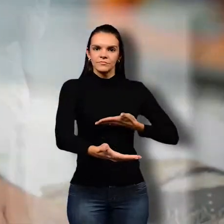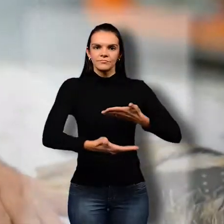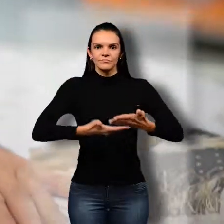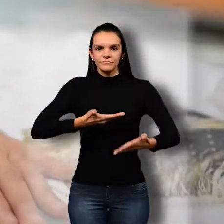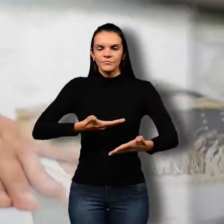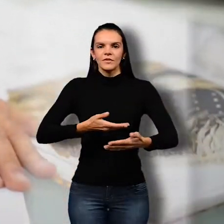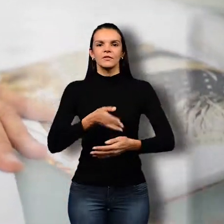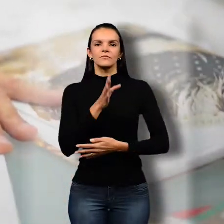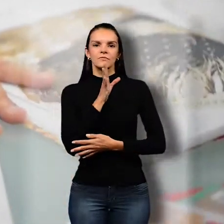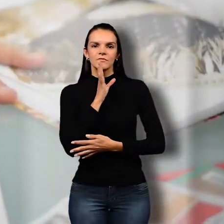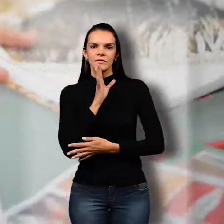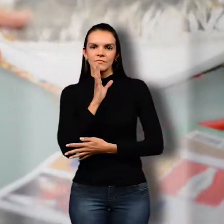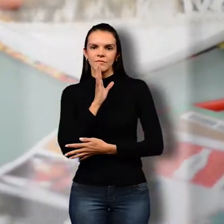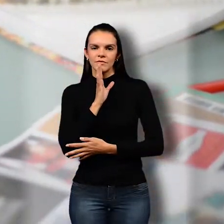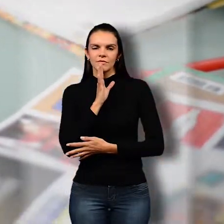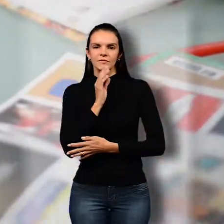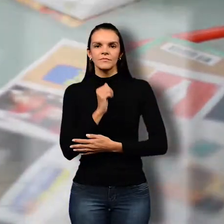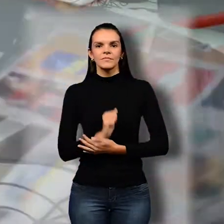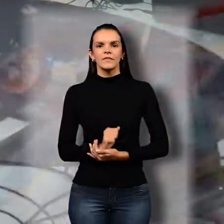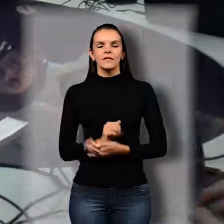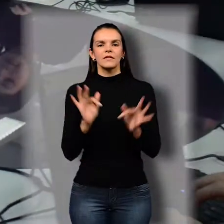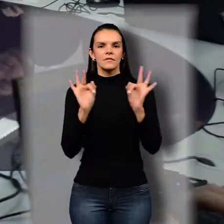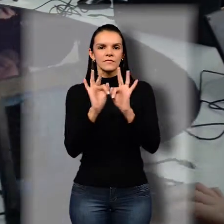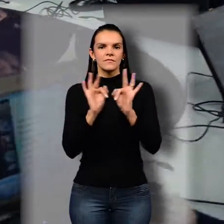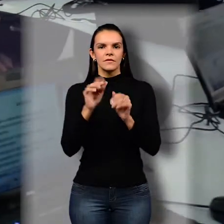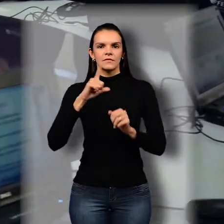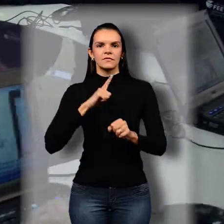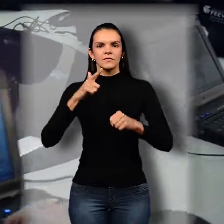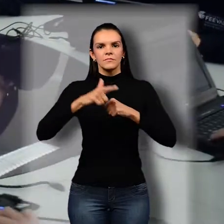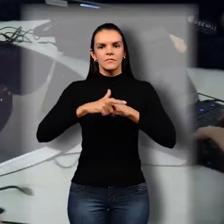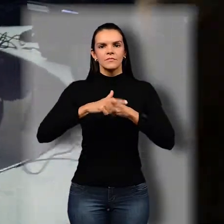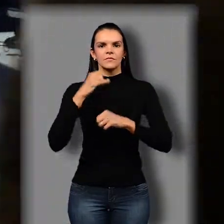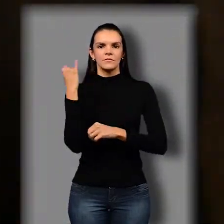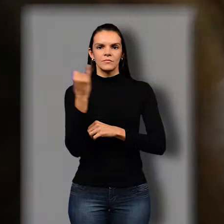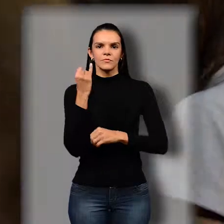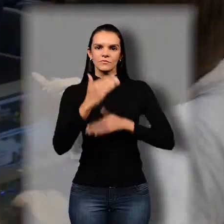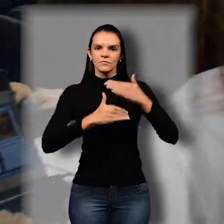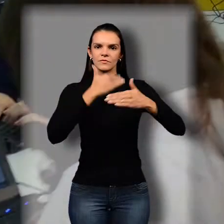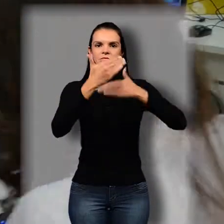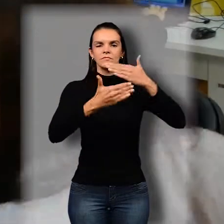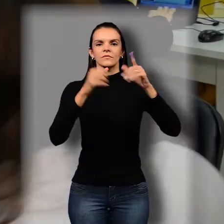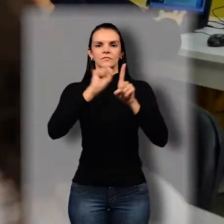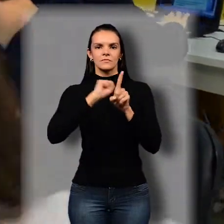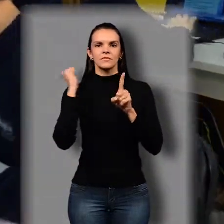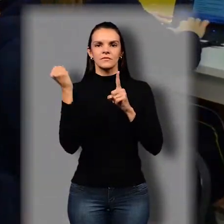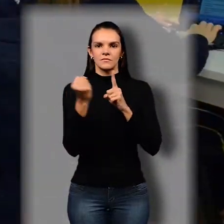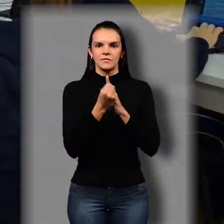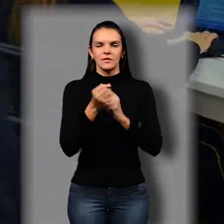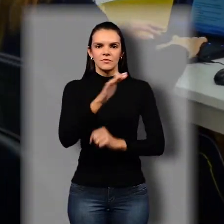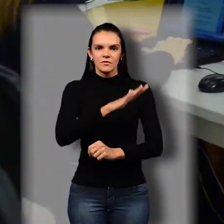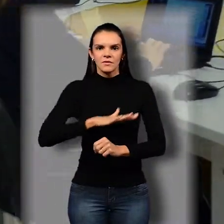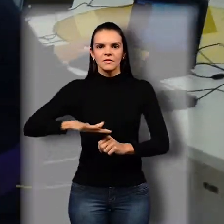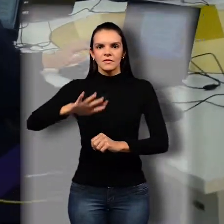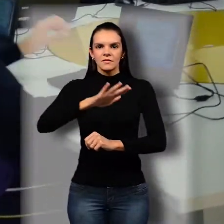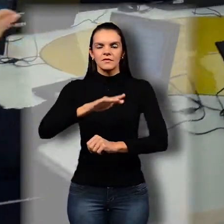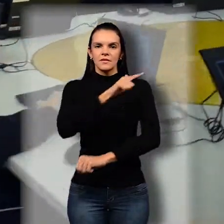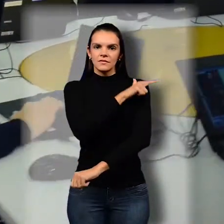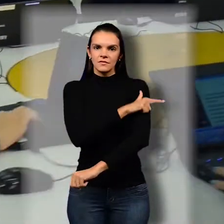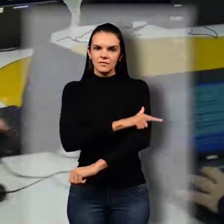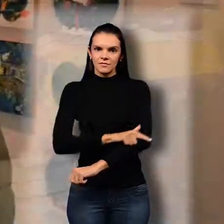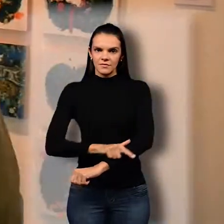saber que a FEVALE desempenha papel determinante no desenvolvimento da sociedade, nas áreas